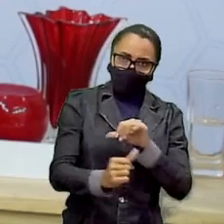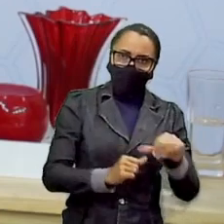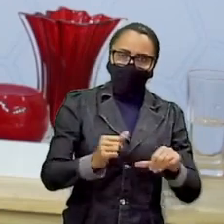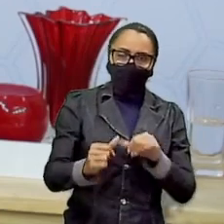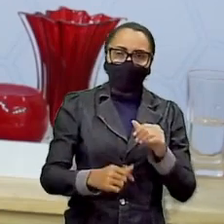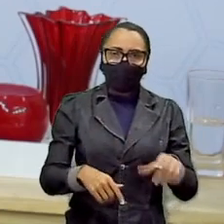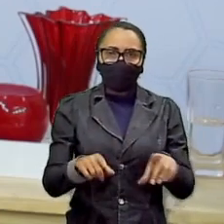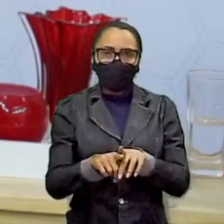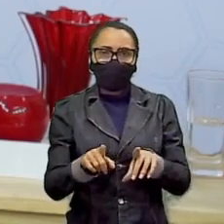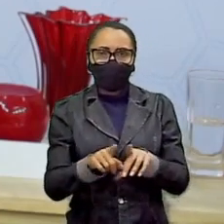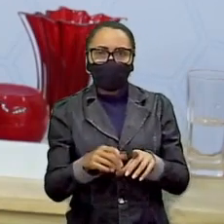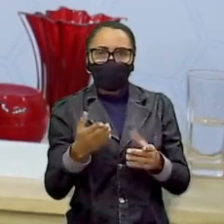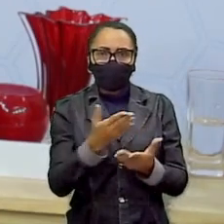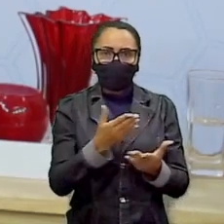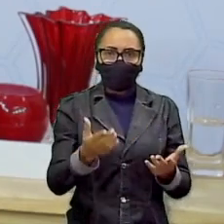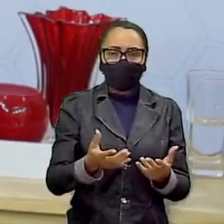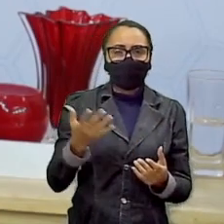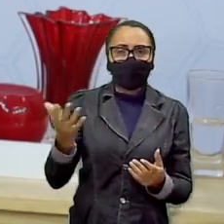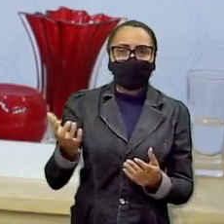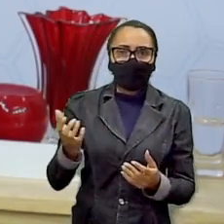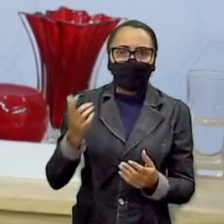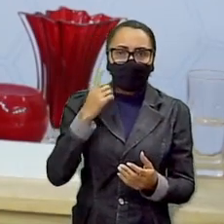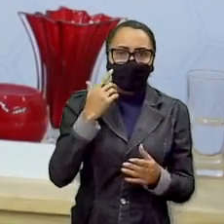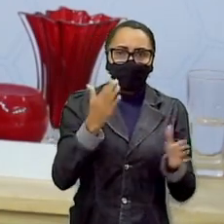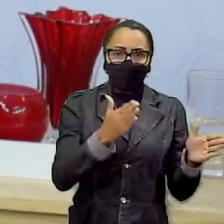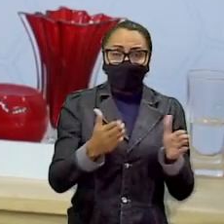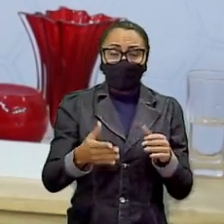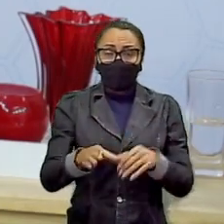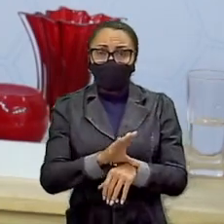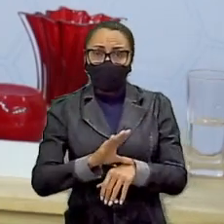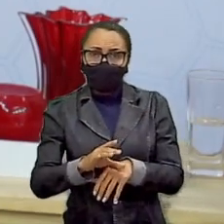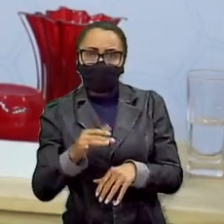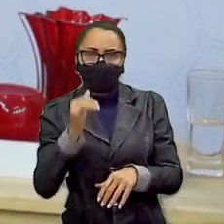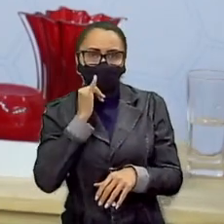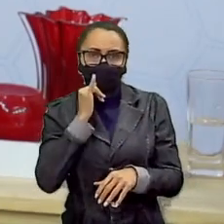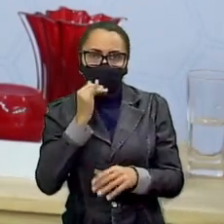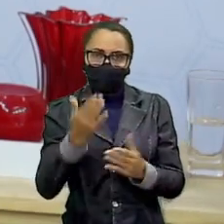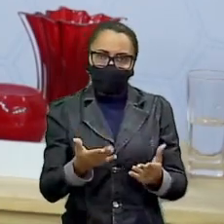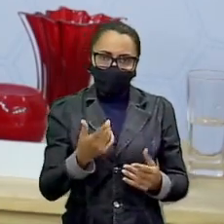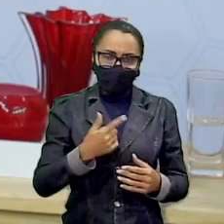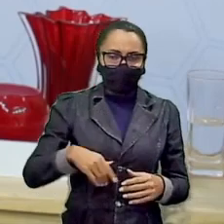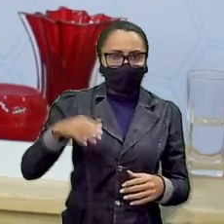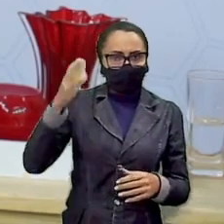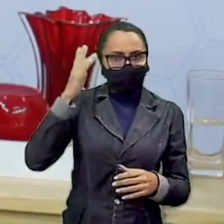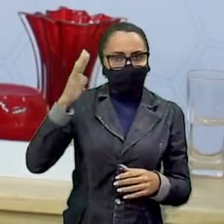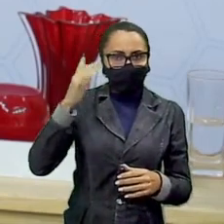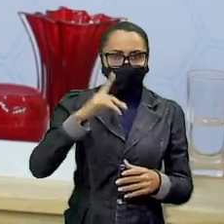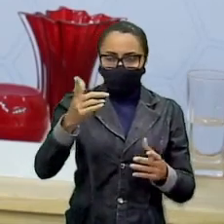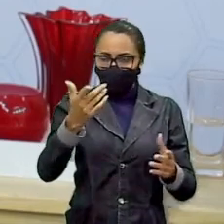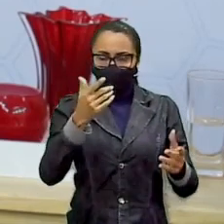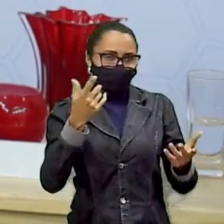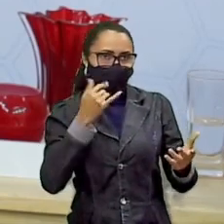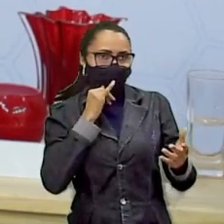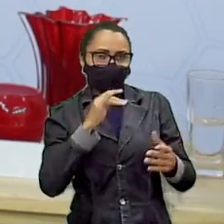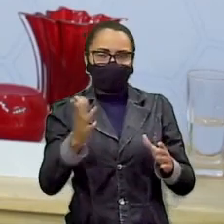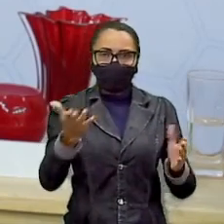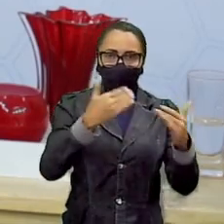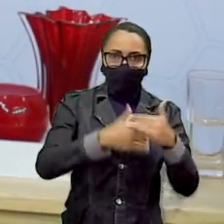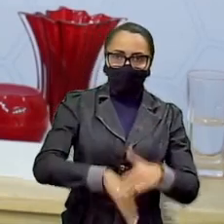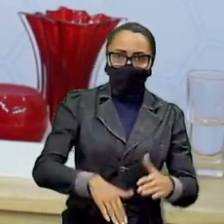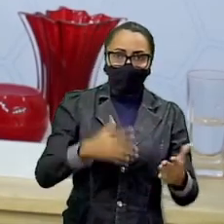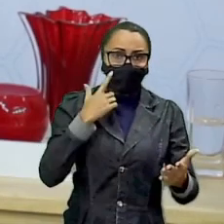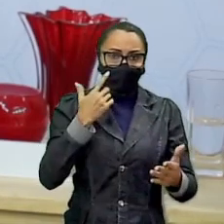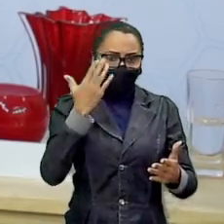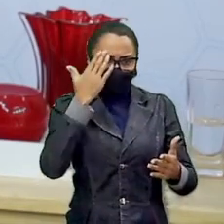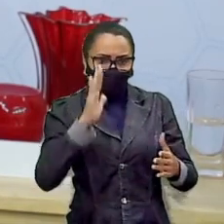caso vocês queiram se enveredar também para o lado do concurso, por exemplo, imagine se vocês vão fazer uma prova, né, desatualizados.